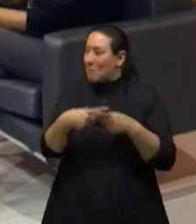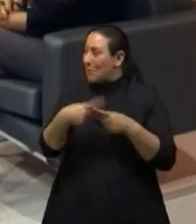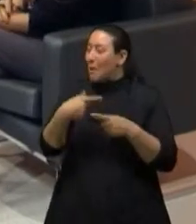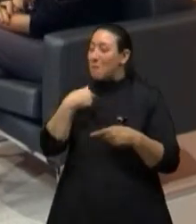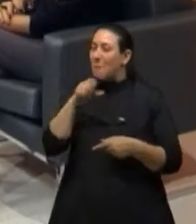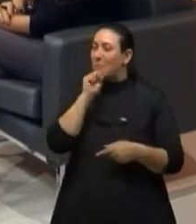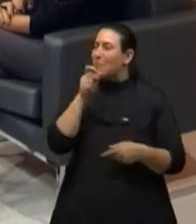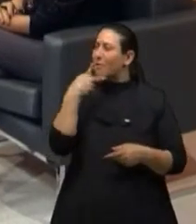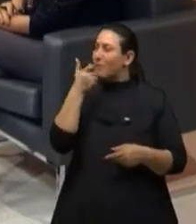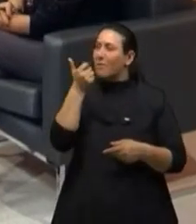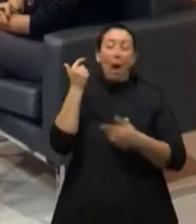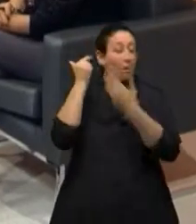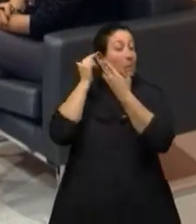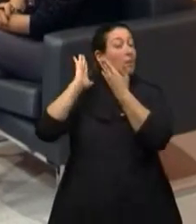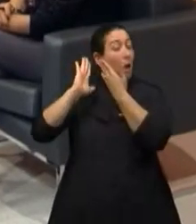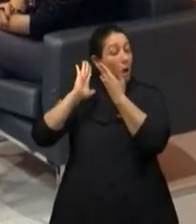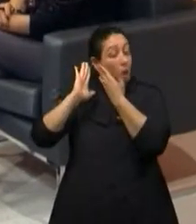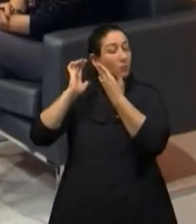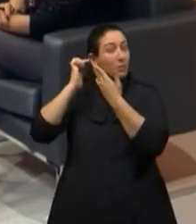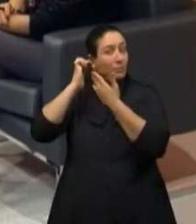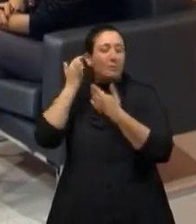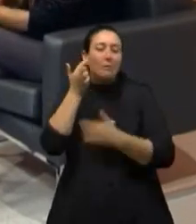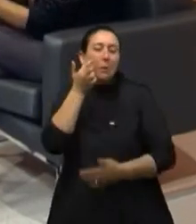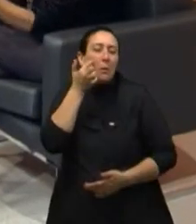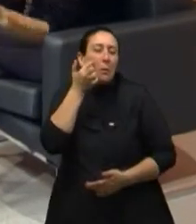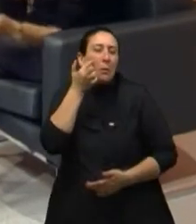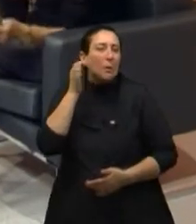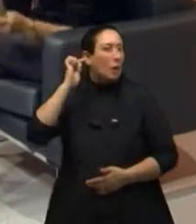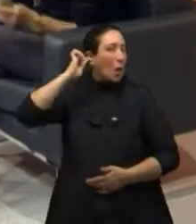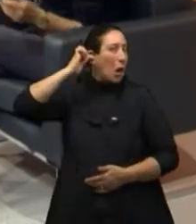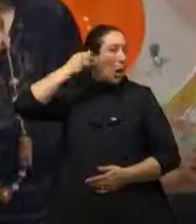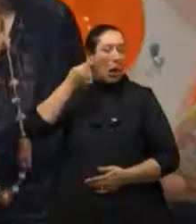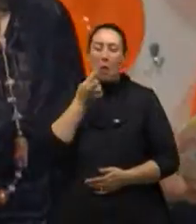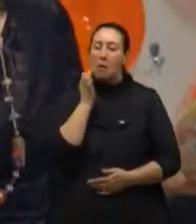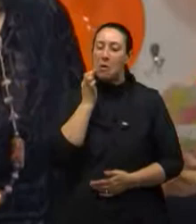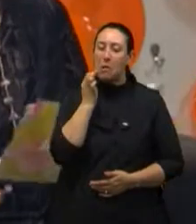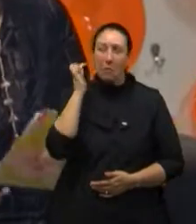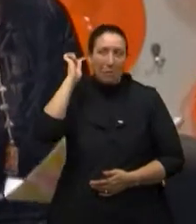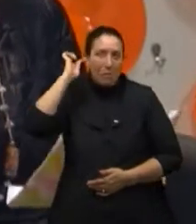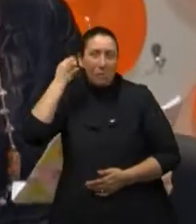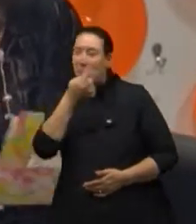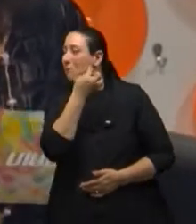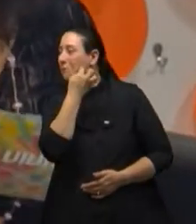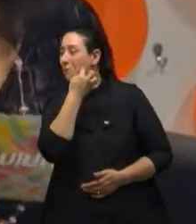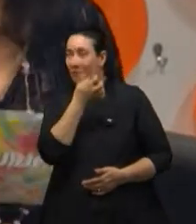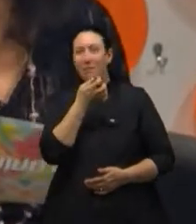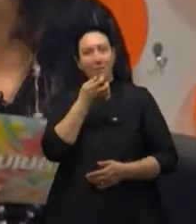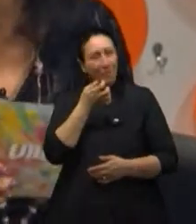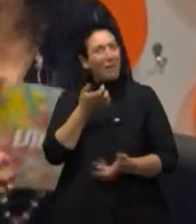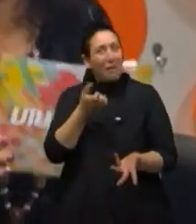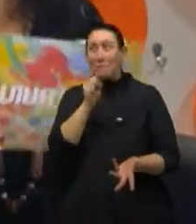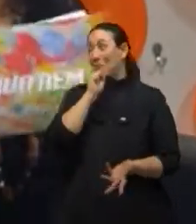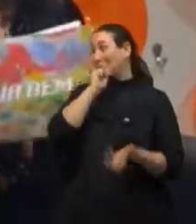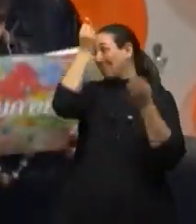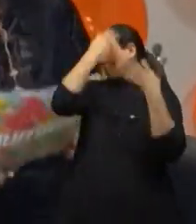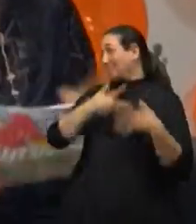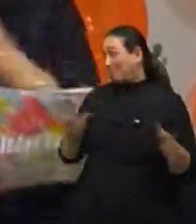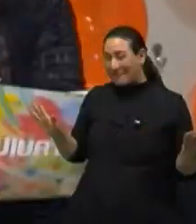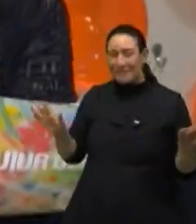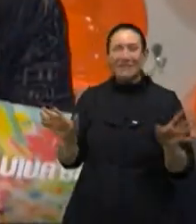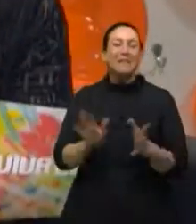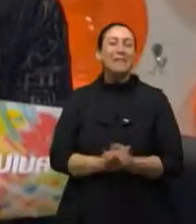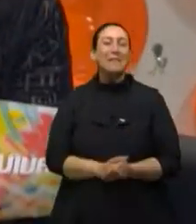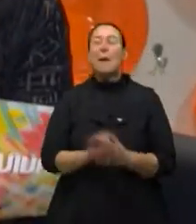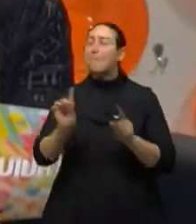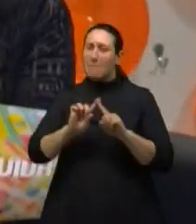curava espinha Olha que marav fechava espinha Olha isso era da vovó tá eu não tô recomendando mas